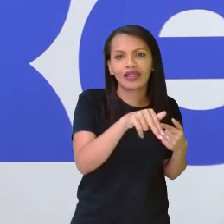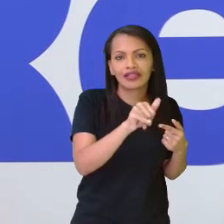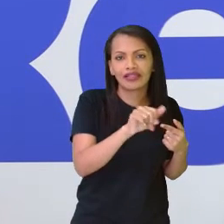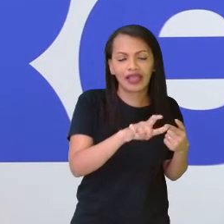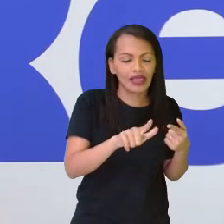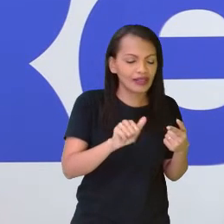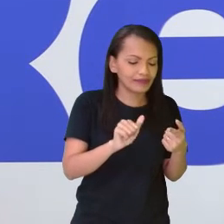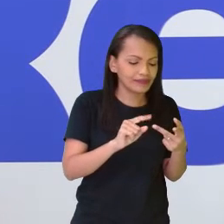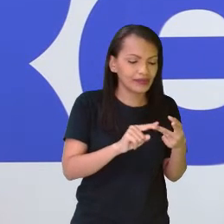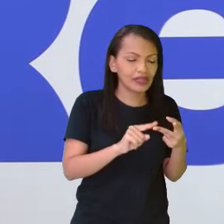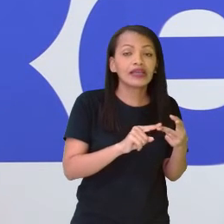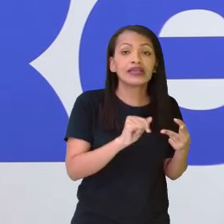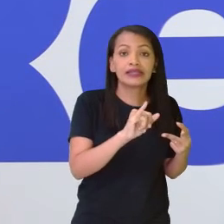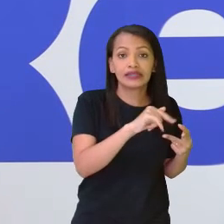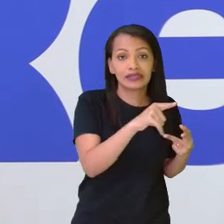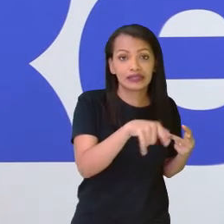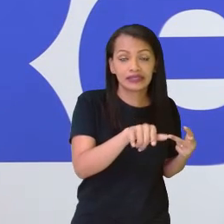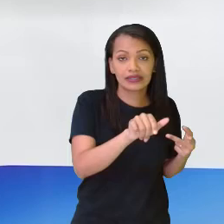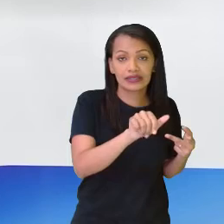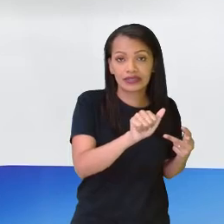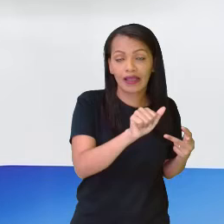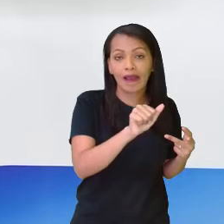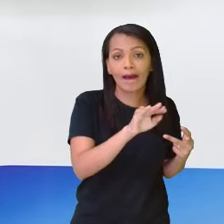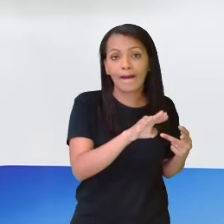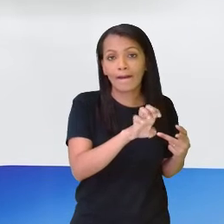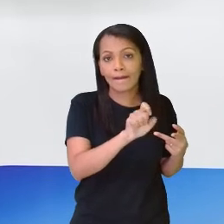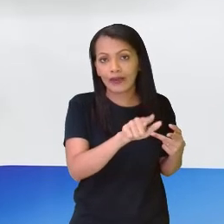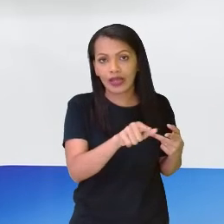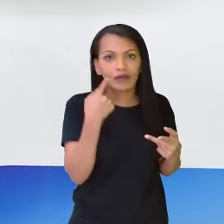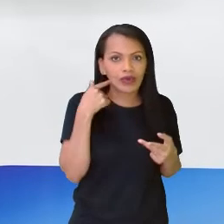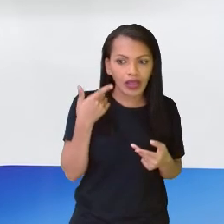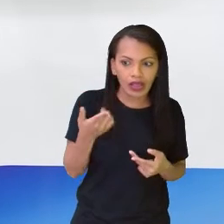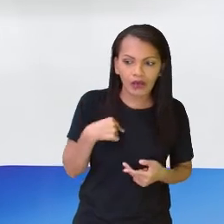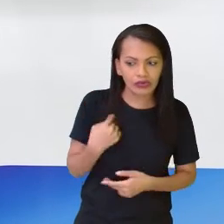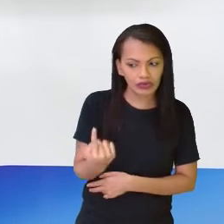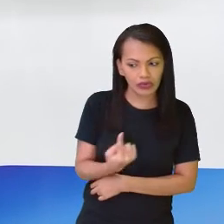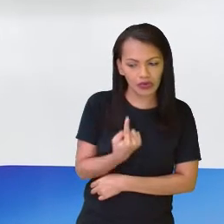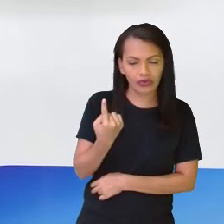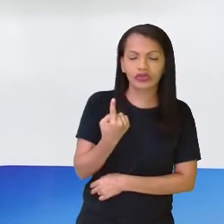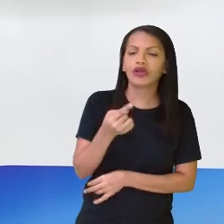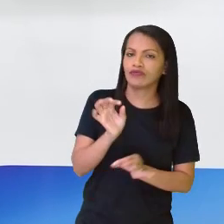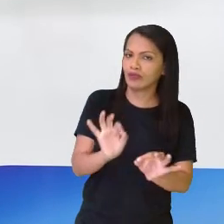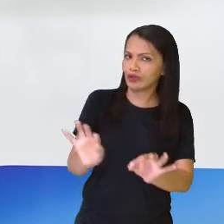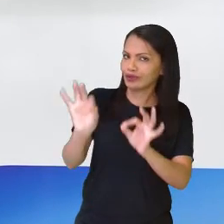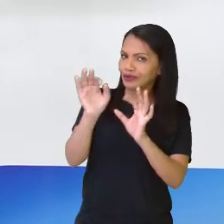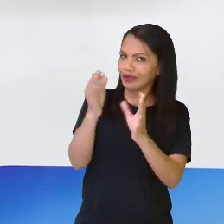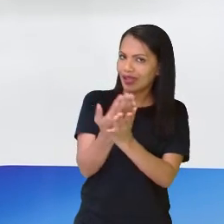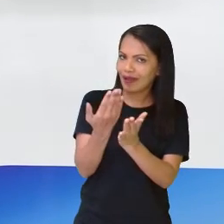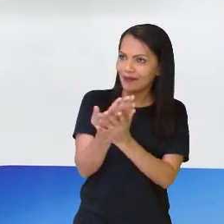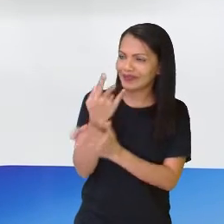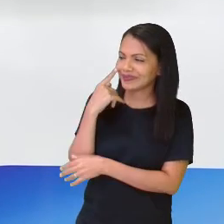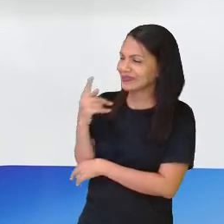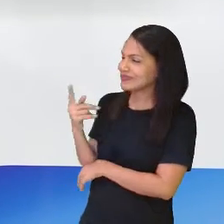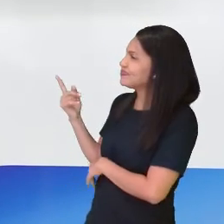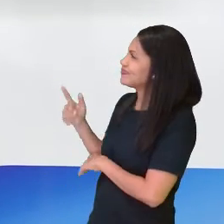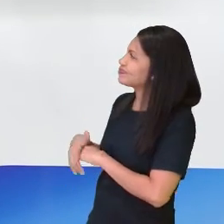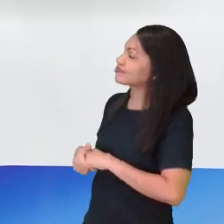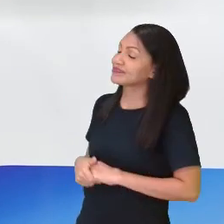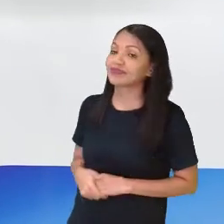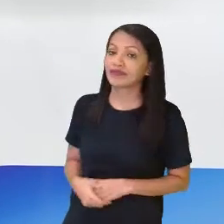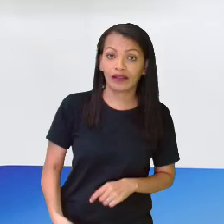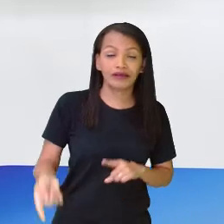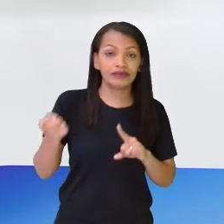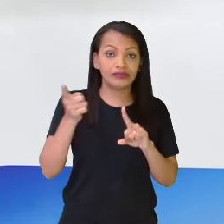Ana, Isabel Maravilha. também. Maravilha. Bom saber que não estão me deixando só. Isso. Então, vejam, o gênero textual